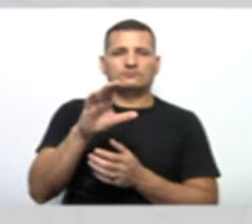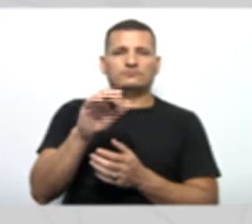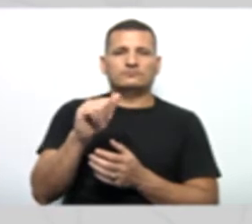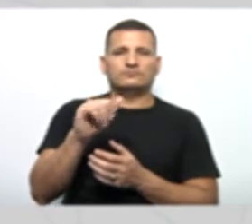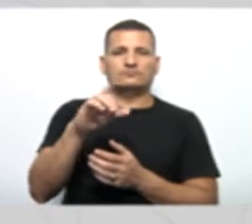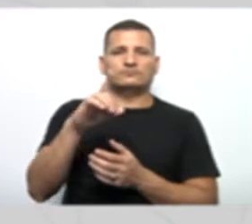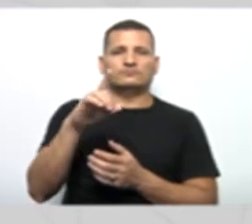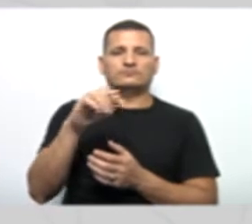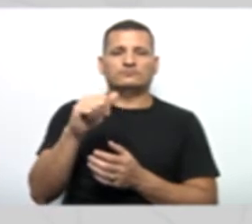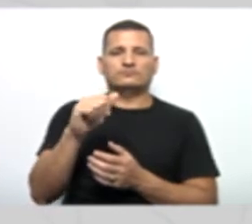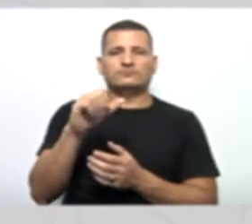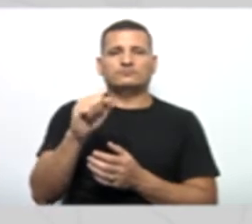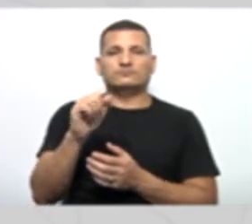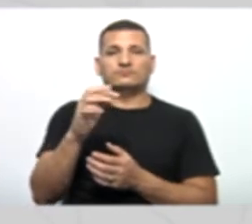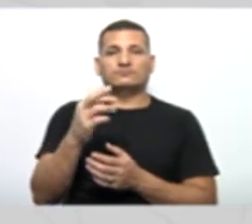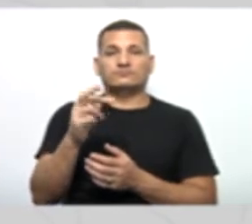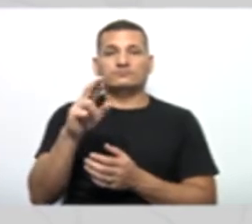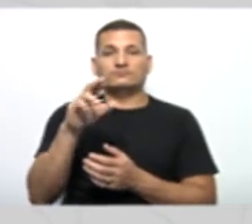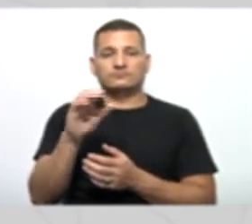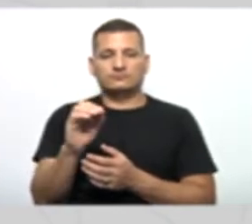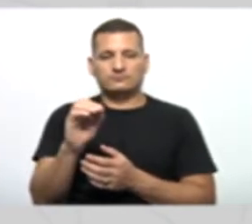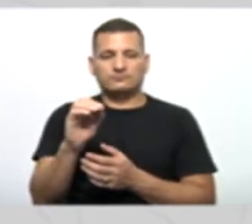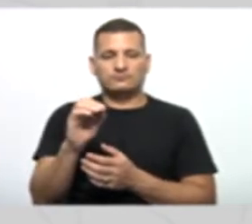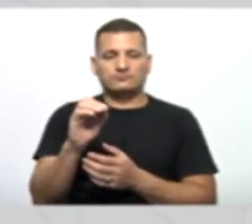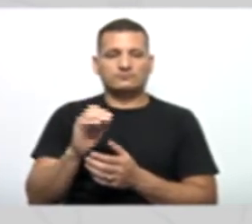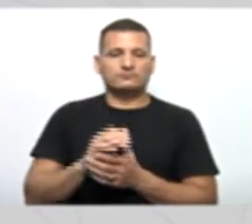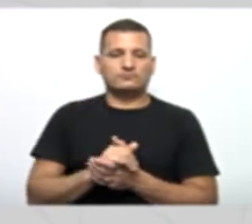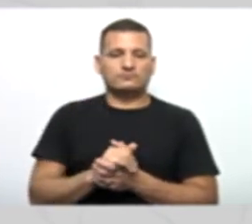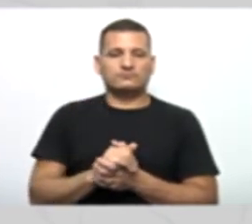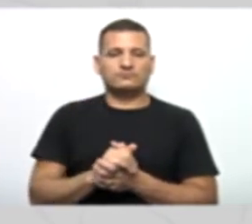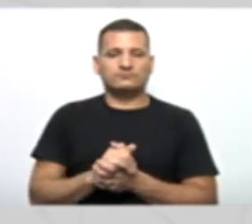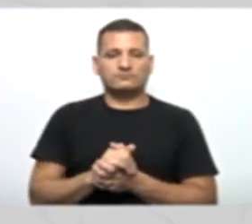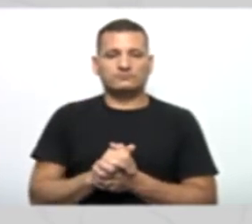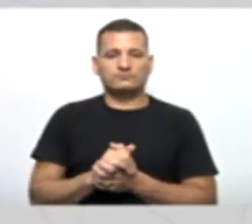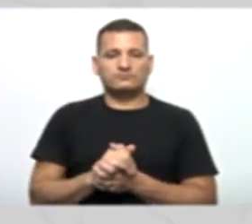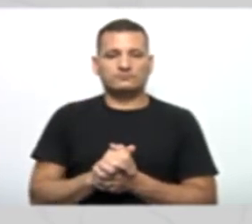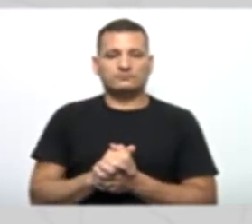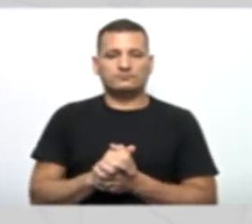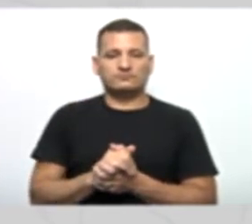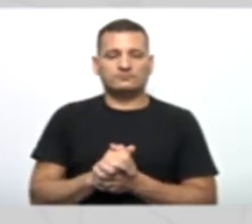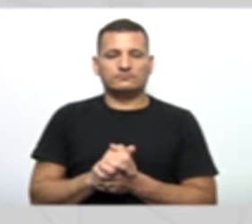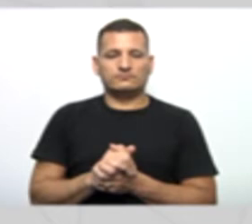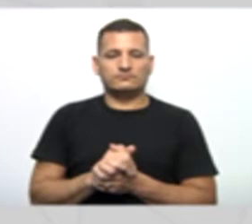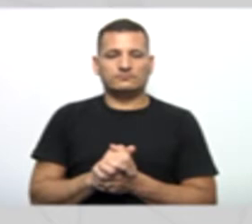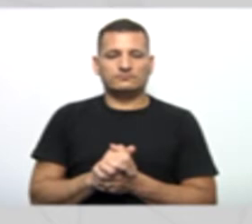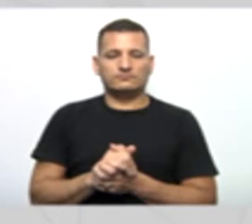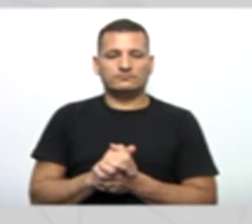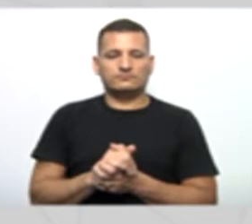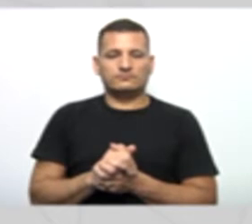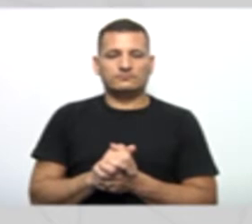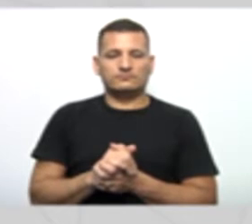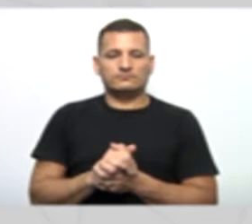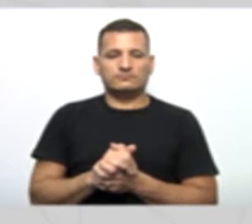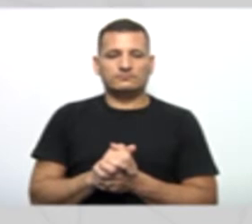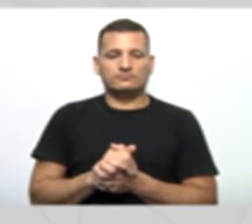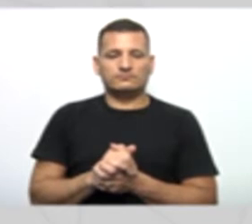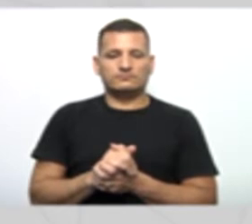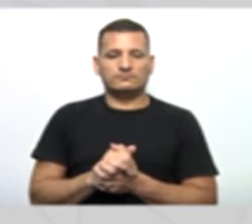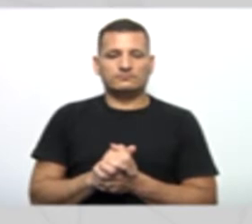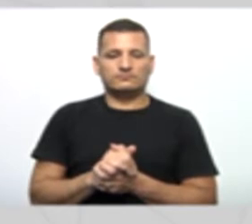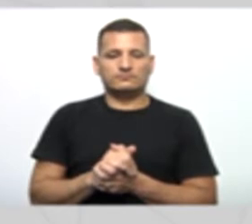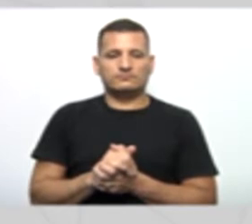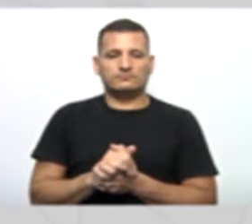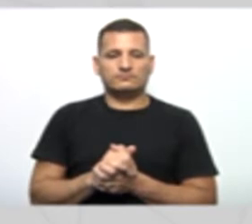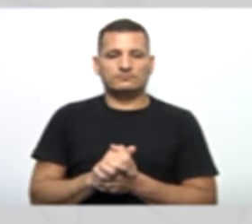ok? Então olha só, como ficou o modelo entidade e relacionamento do meu cadastro? Nós temos